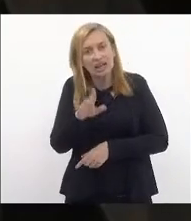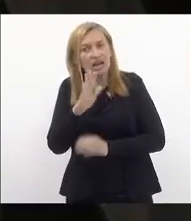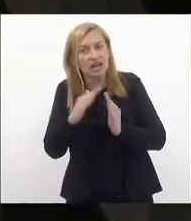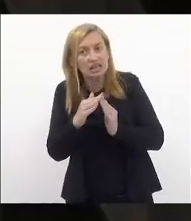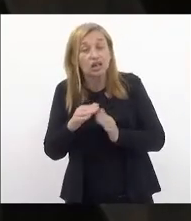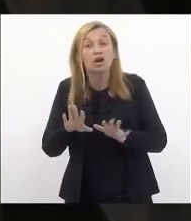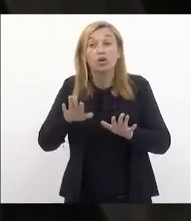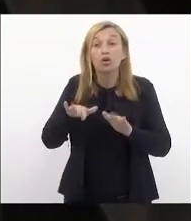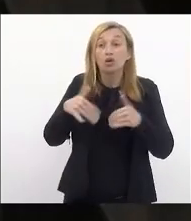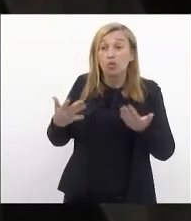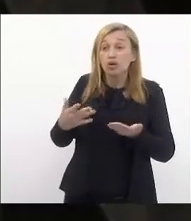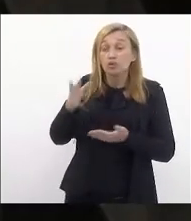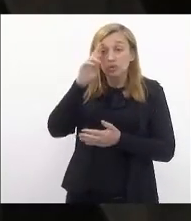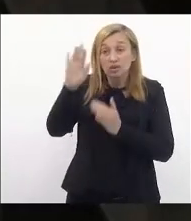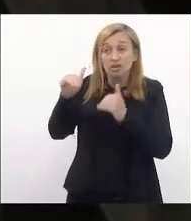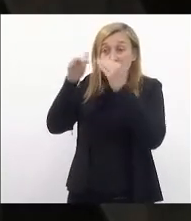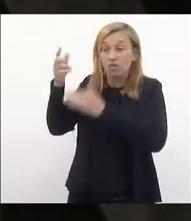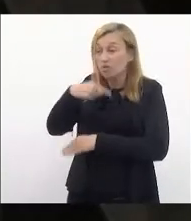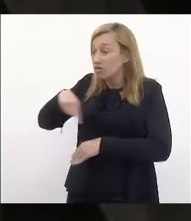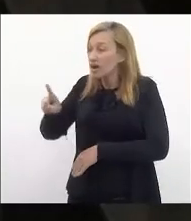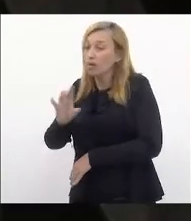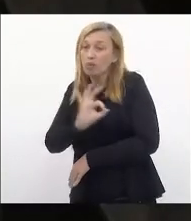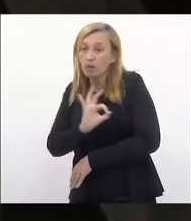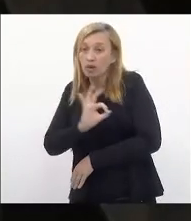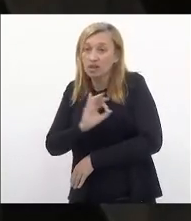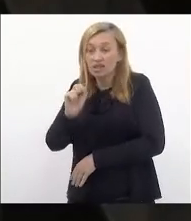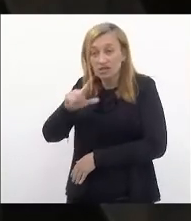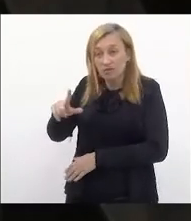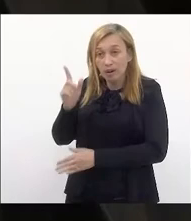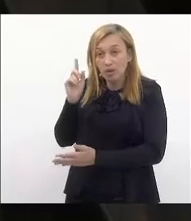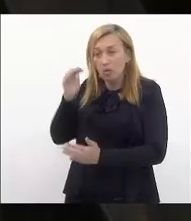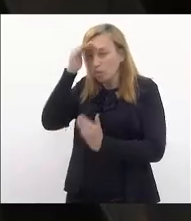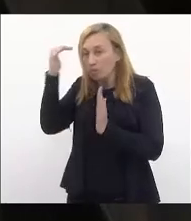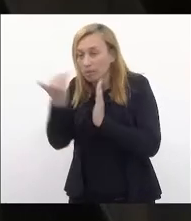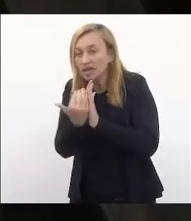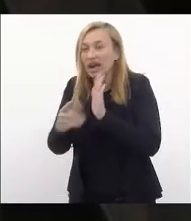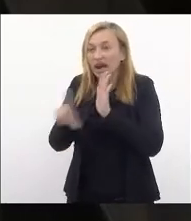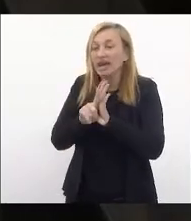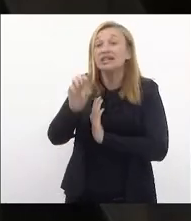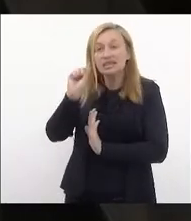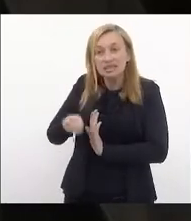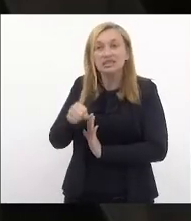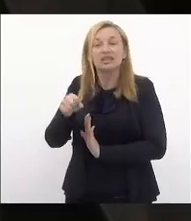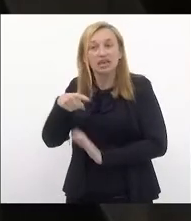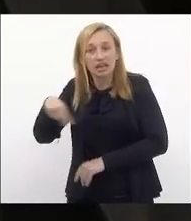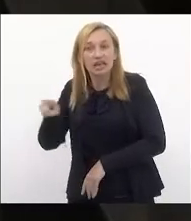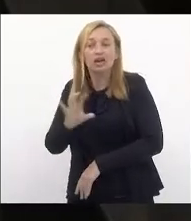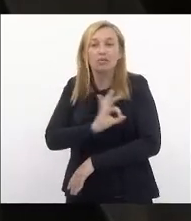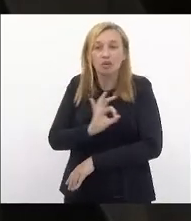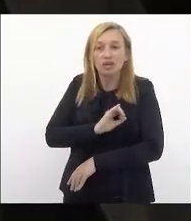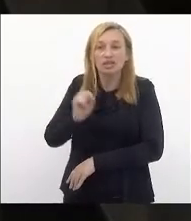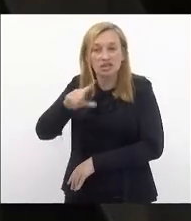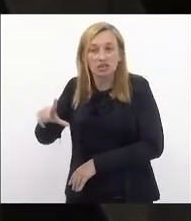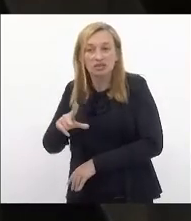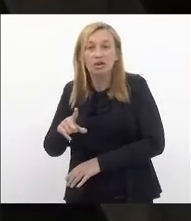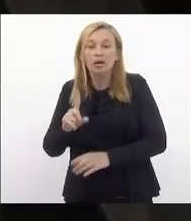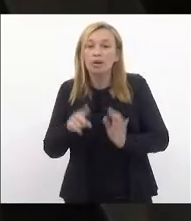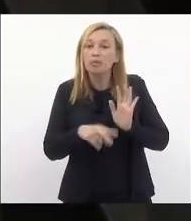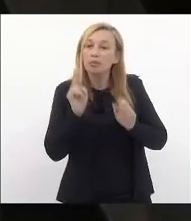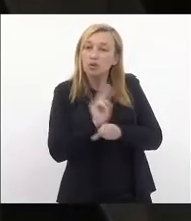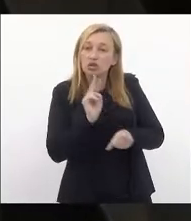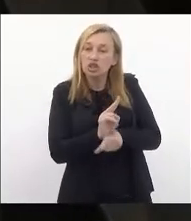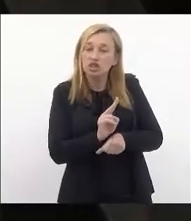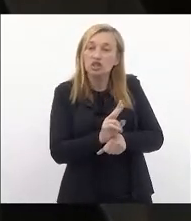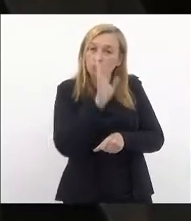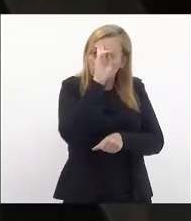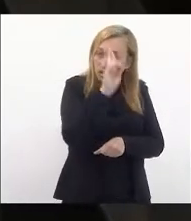excelência vai com a polícia civil para fazer cumprir a lei tem que levar a polícia civil sim porque ela está ali para garantir a sua integridade e dos seus